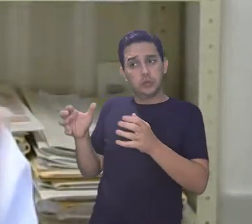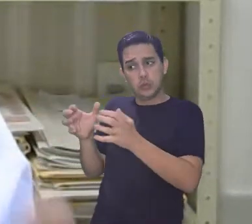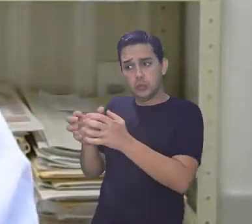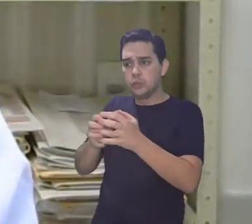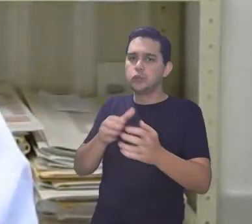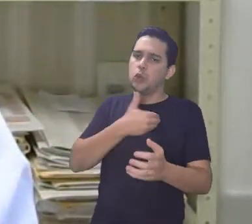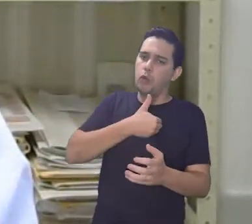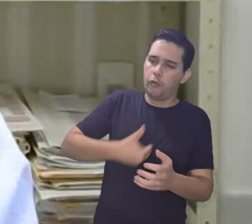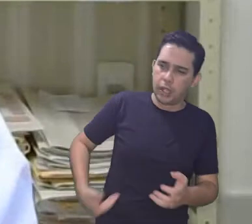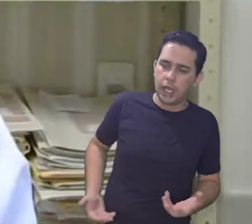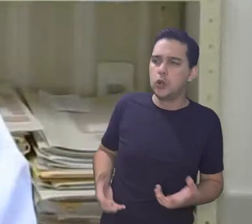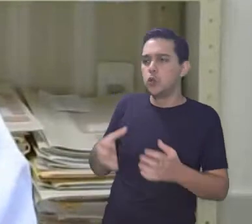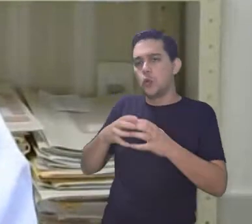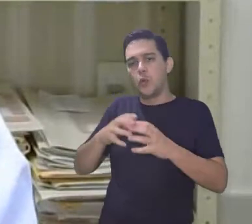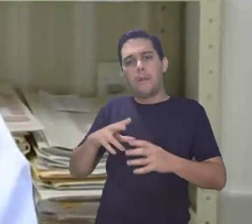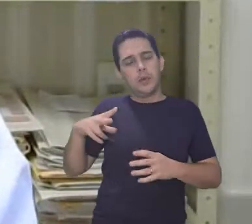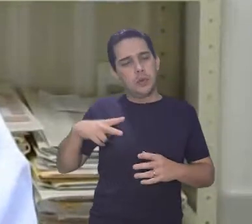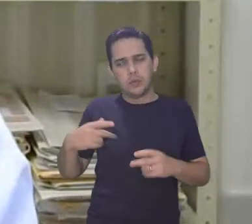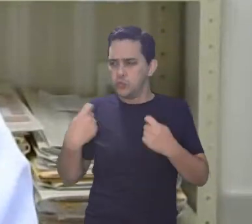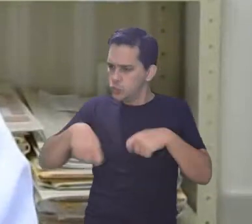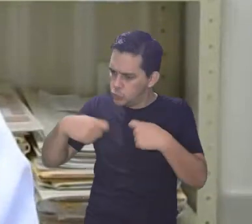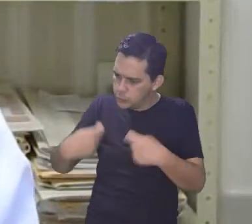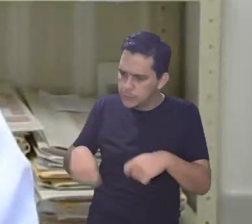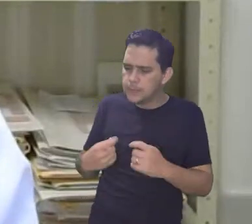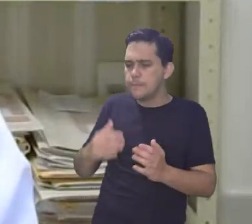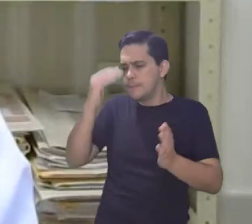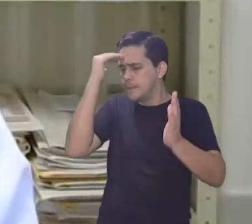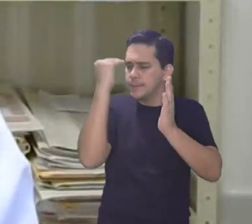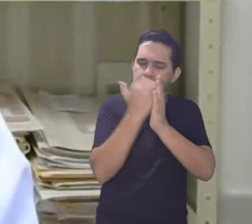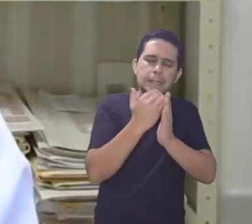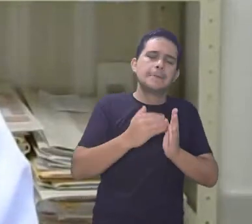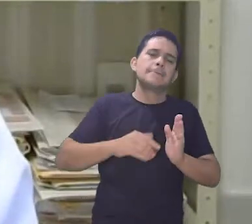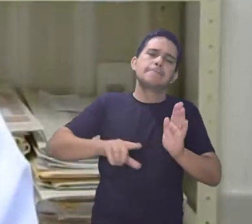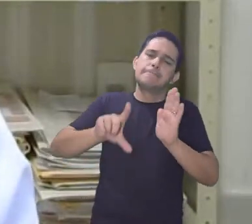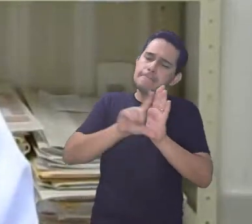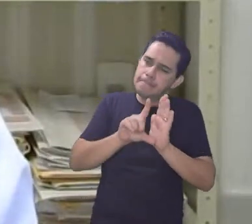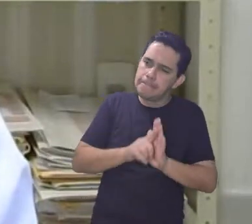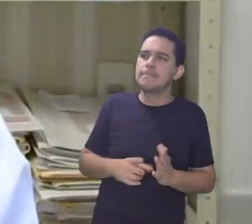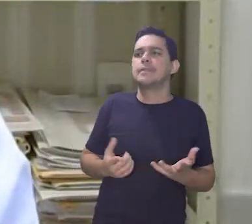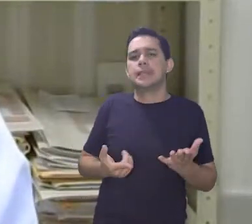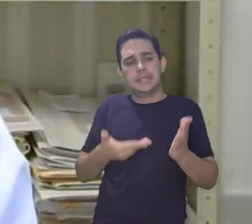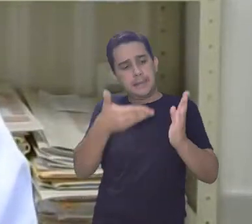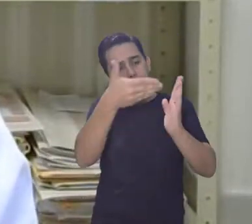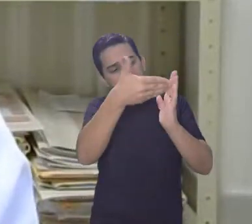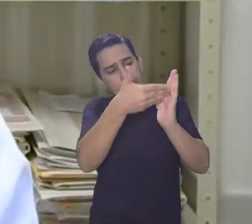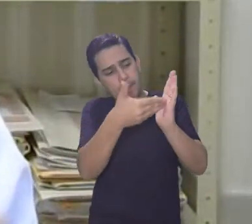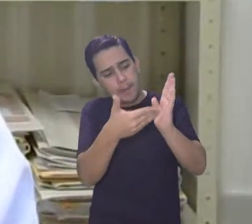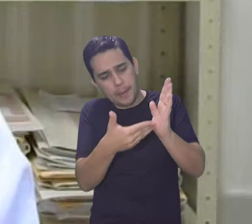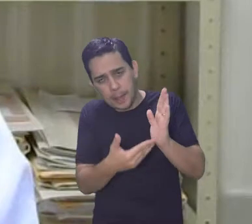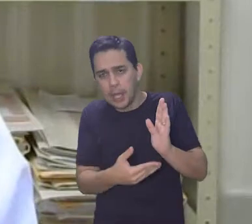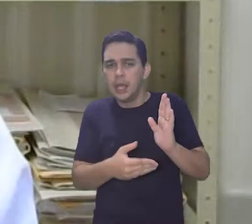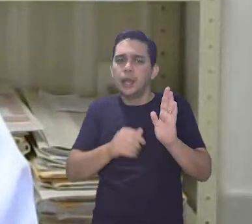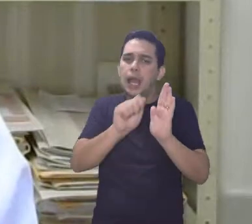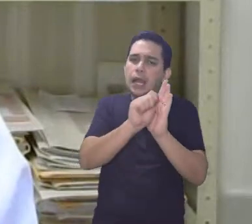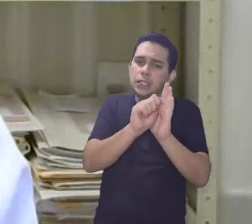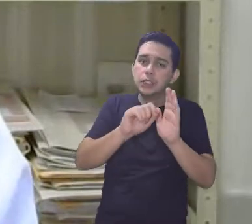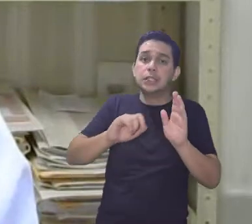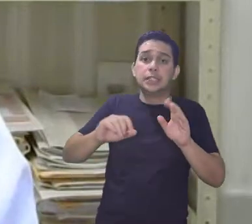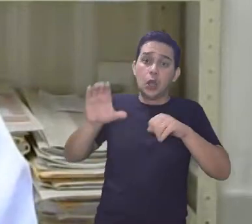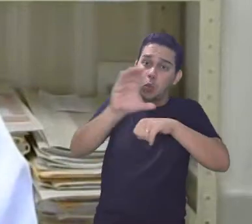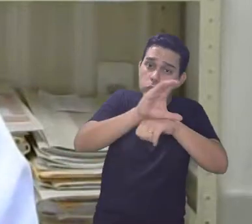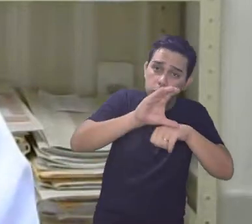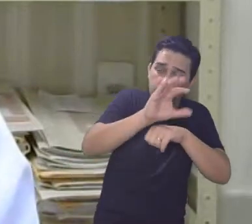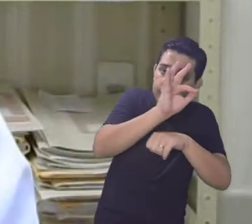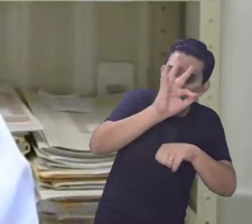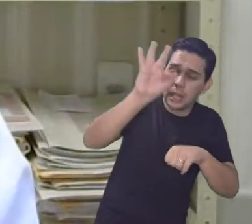que têm o primeiro dever no cumprimento da lei, cumpram preceitos que estão previstos na nossa